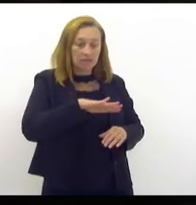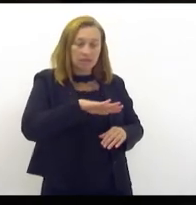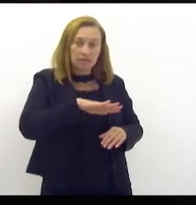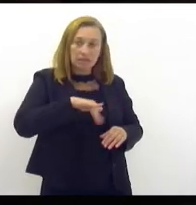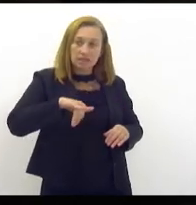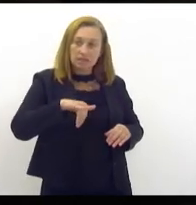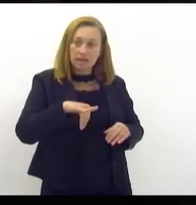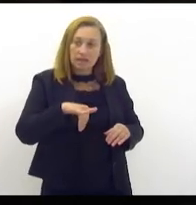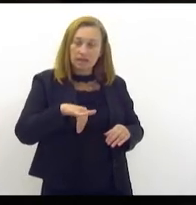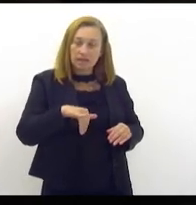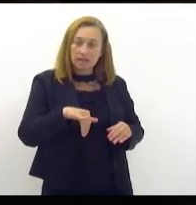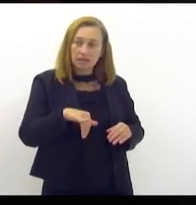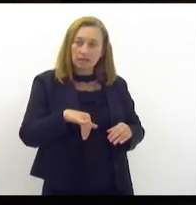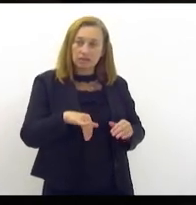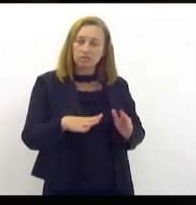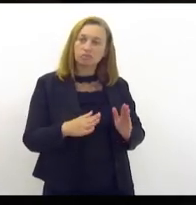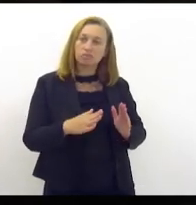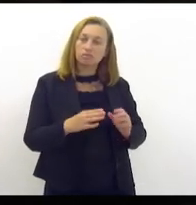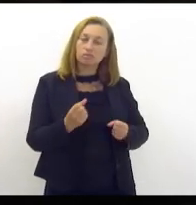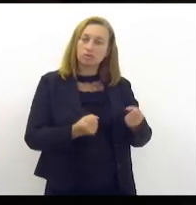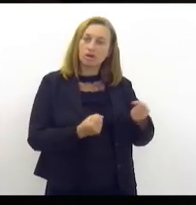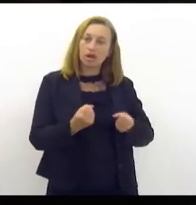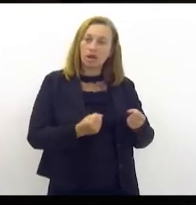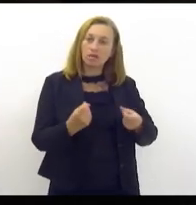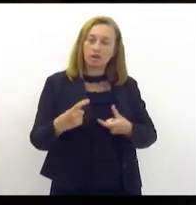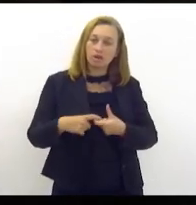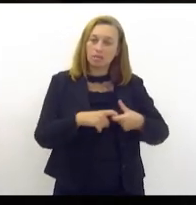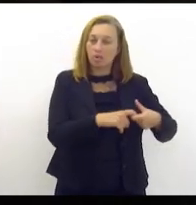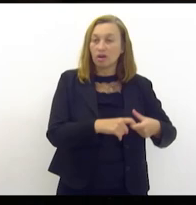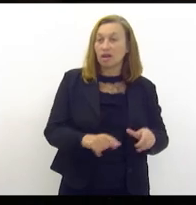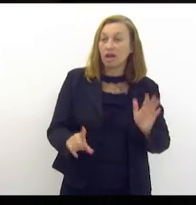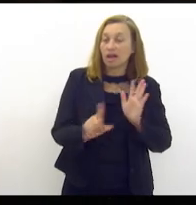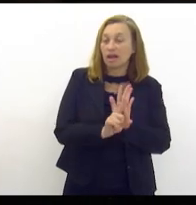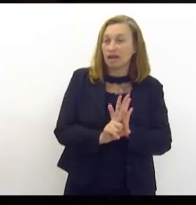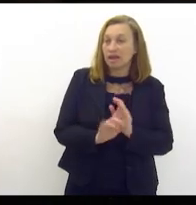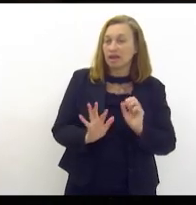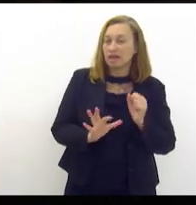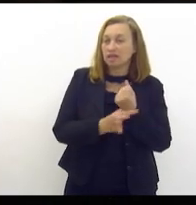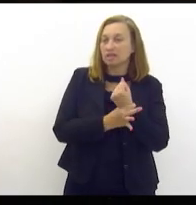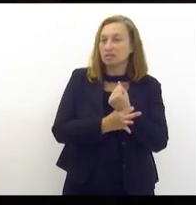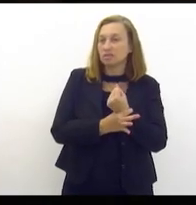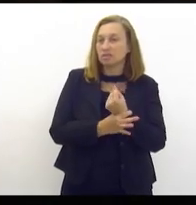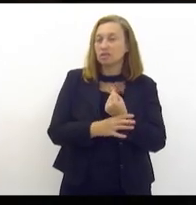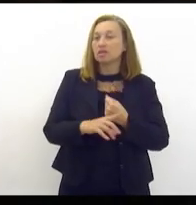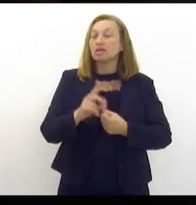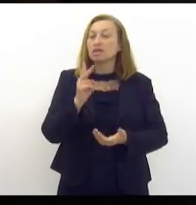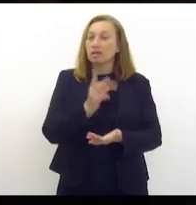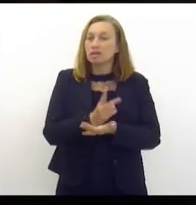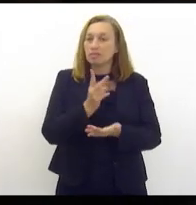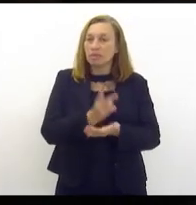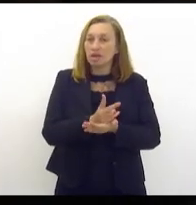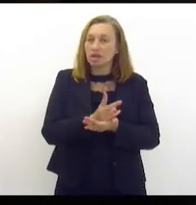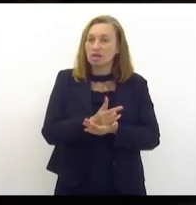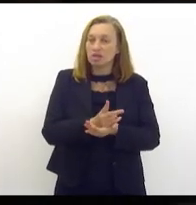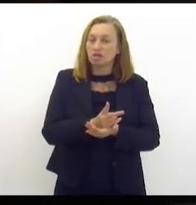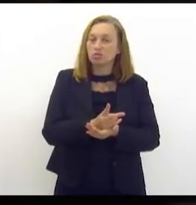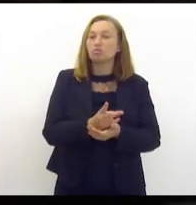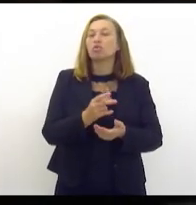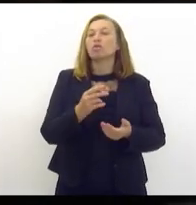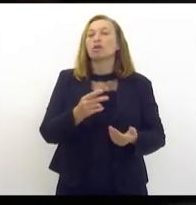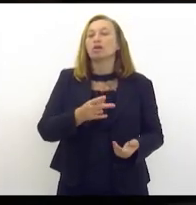aí reboca o carro. E a lei também garante que nem em cima já do carro, se